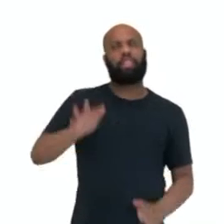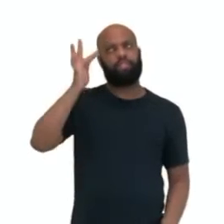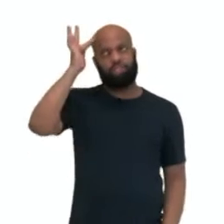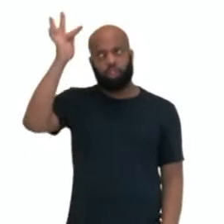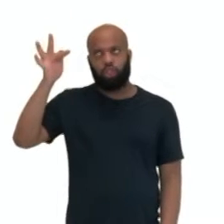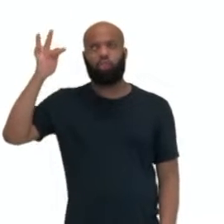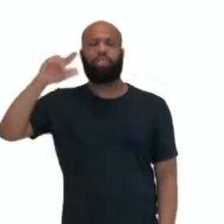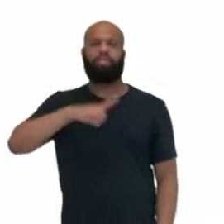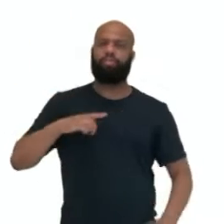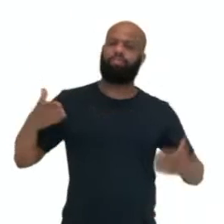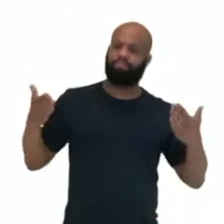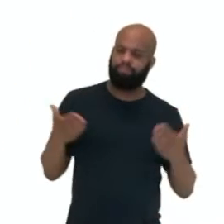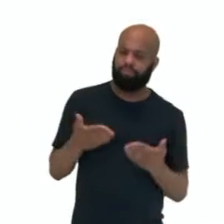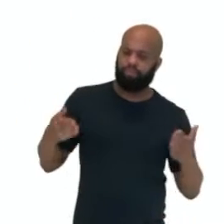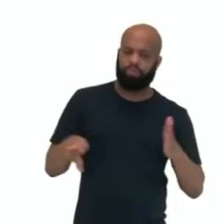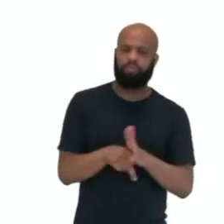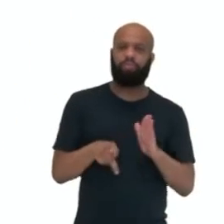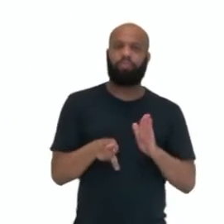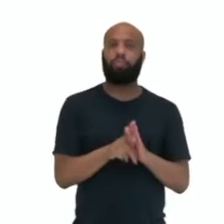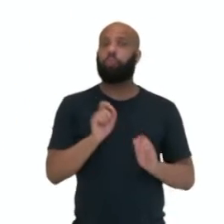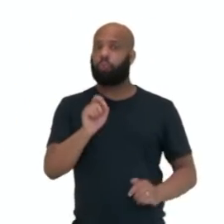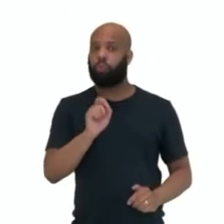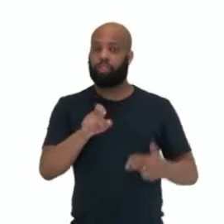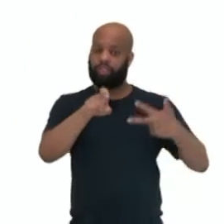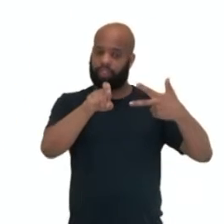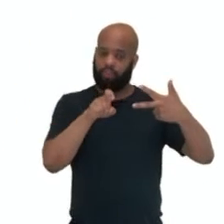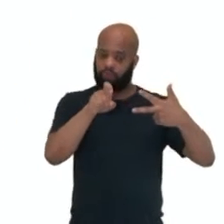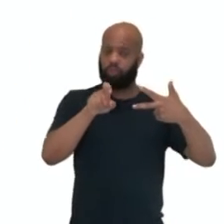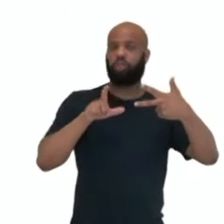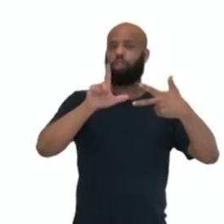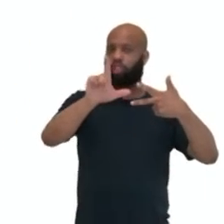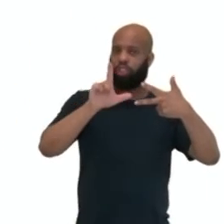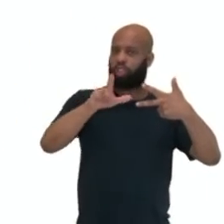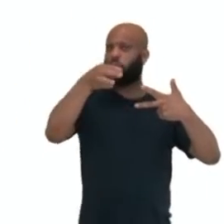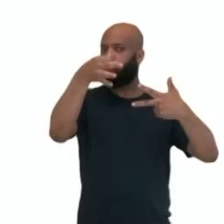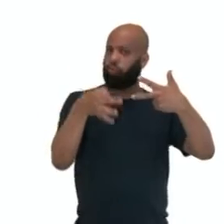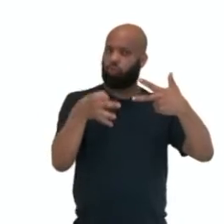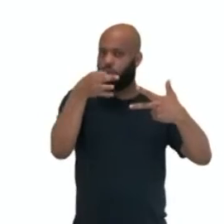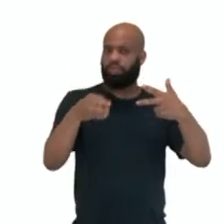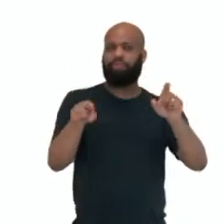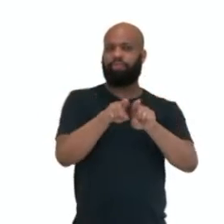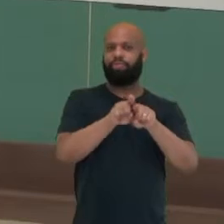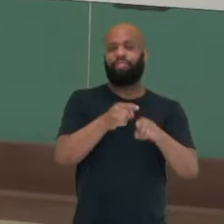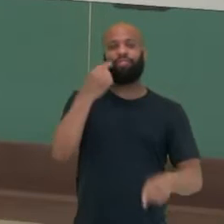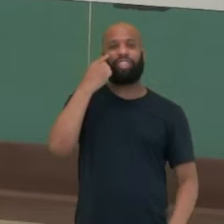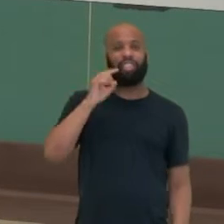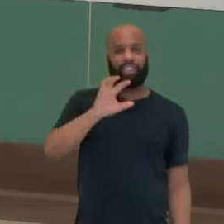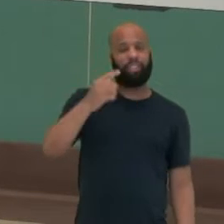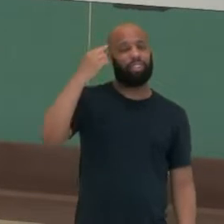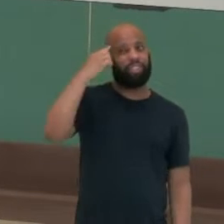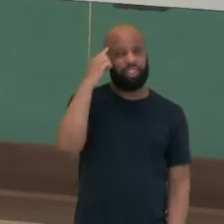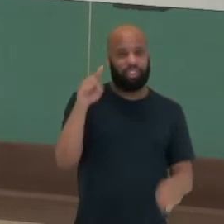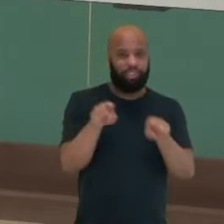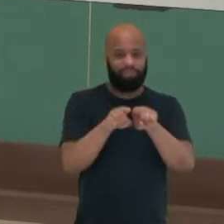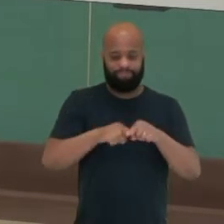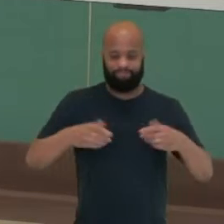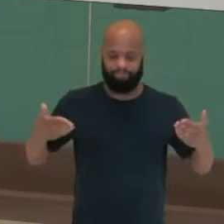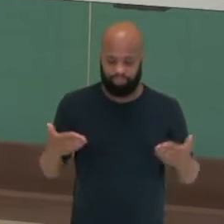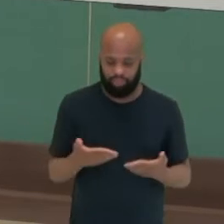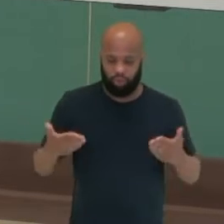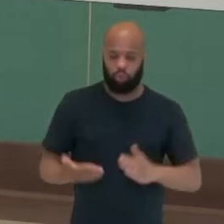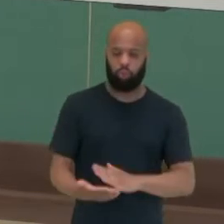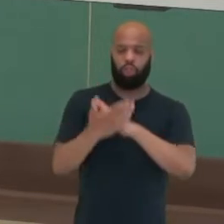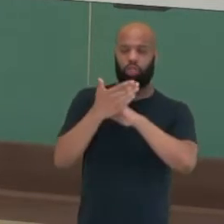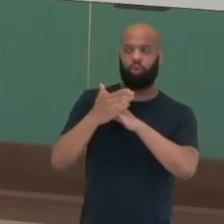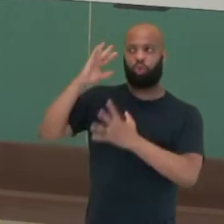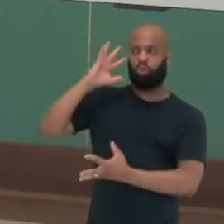nós temos hoje entre executivo, legislativo, judiciário. Olha como esse pensamento aqui é atual e nos ajuda